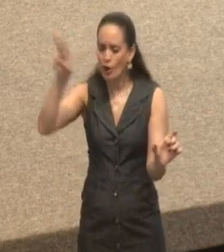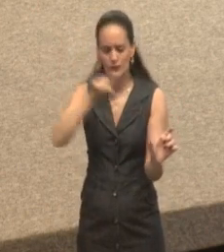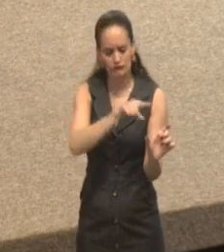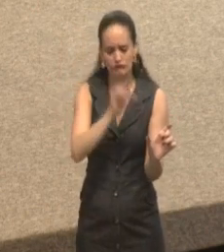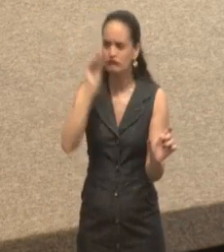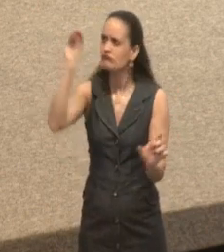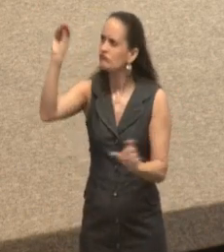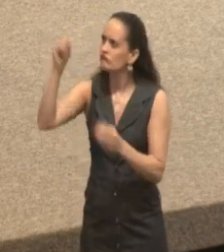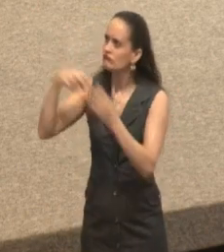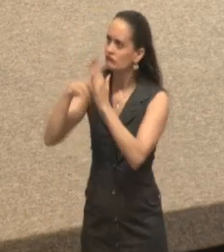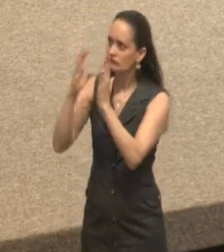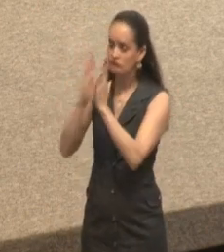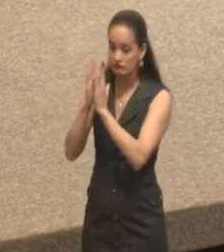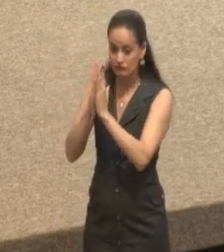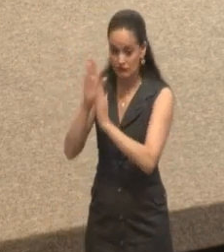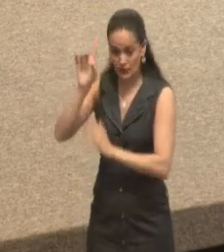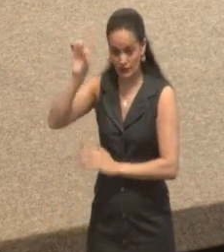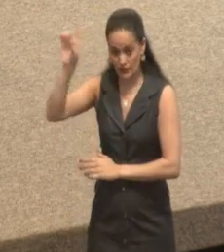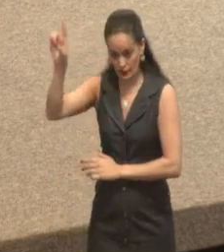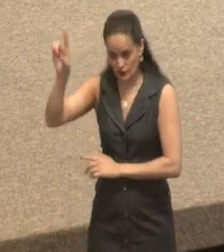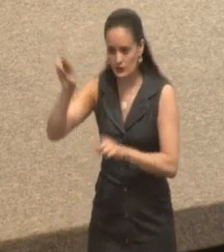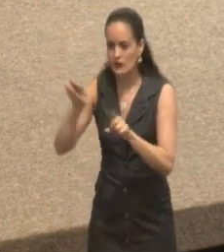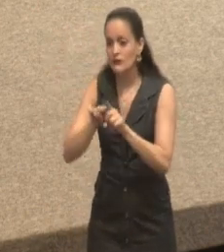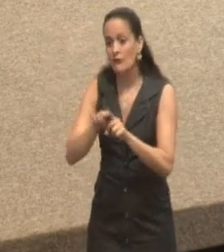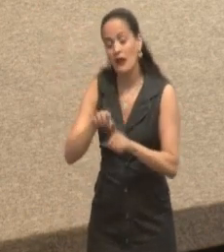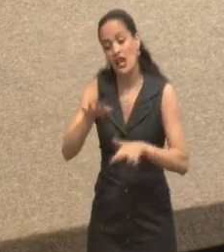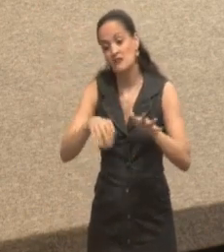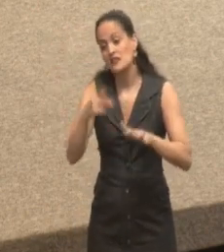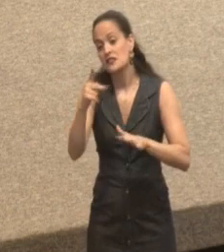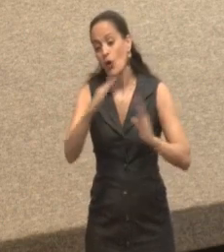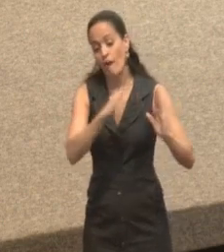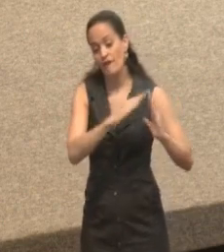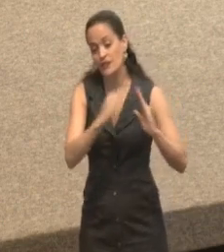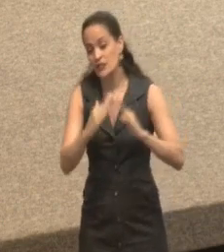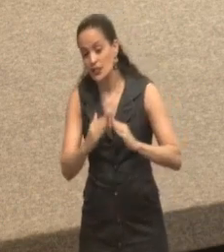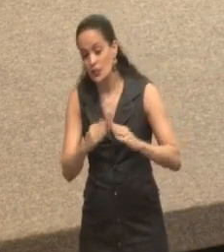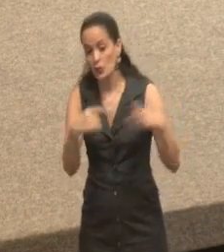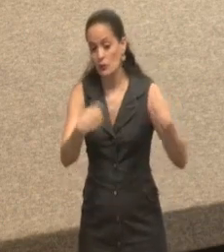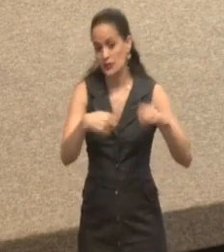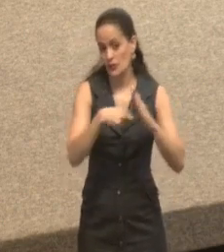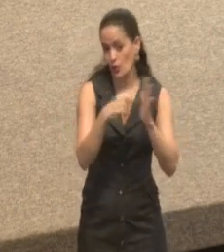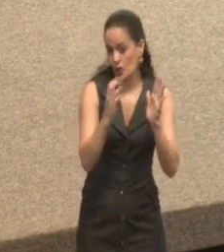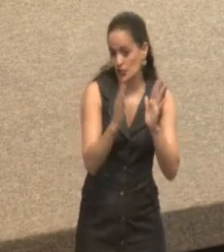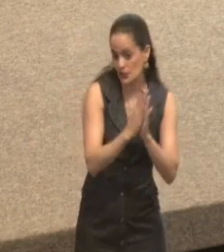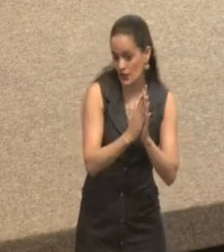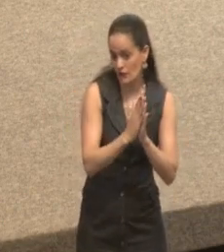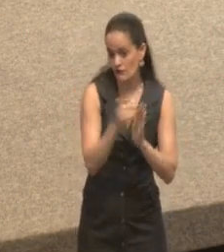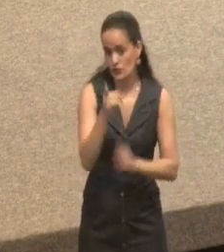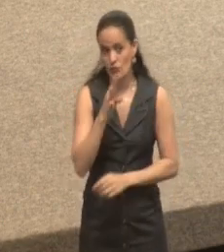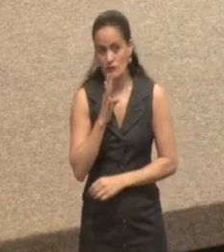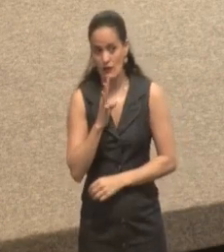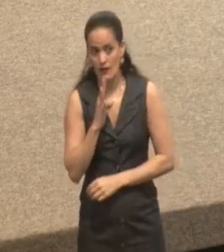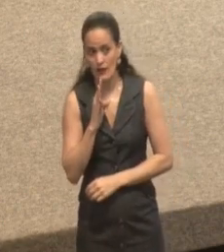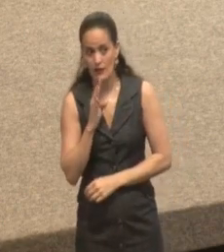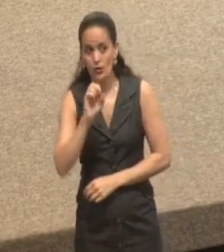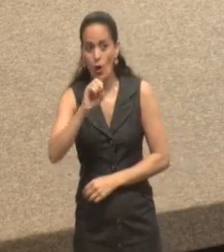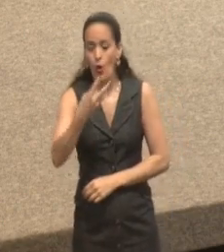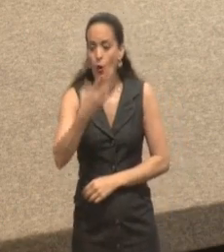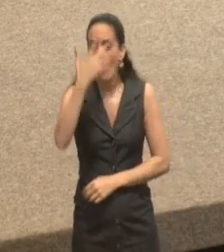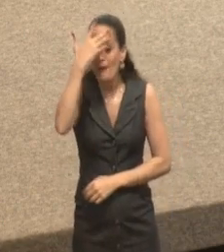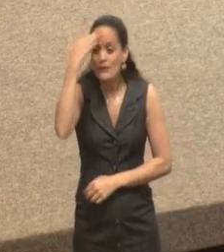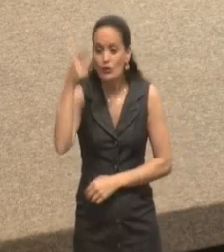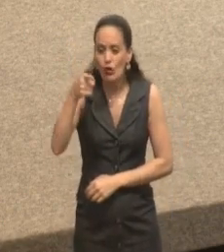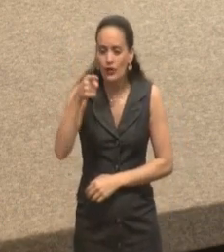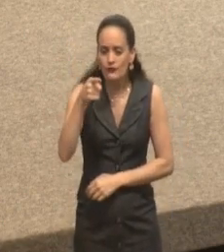desempregado, colocando diante do Senhor a vida do seu vizinho, da sua vizinha, quem sabe aquela pessoa que você está trabalhando,